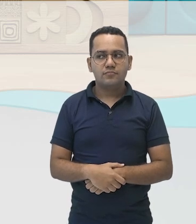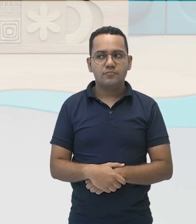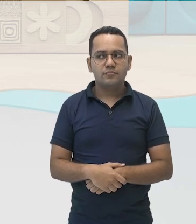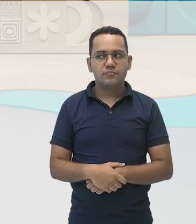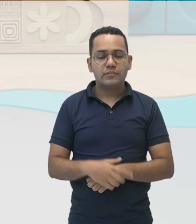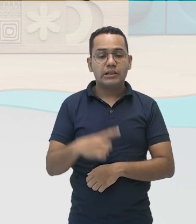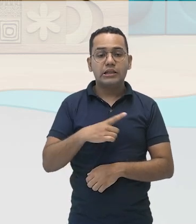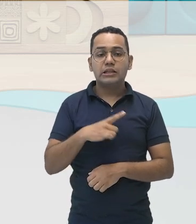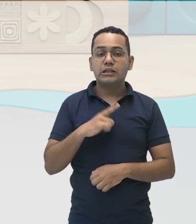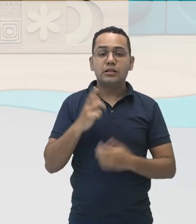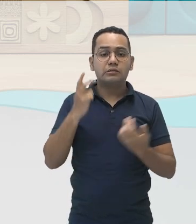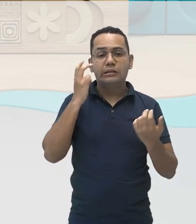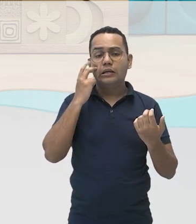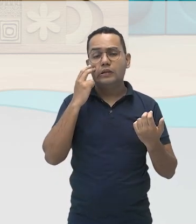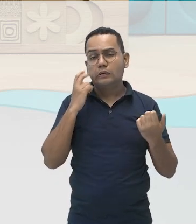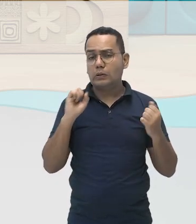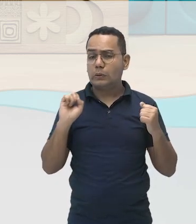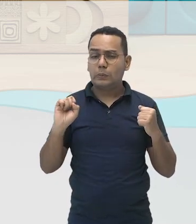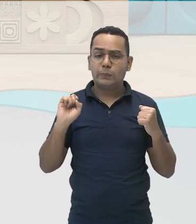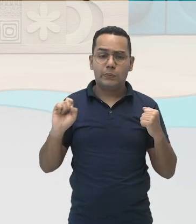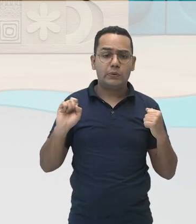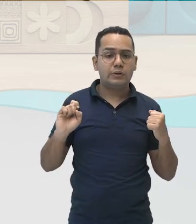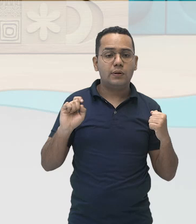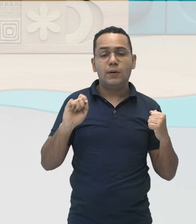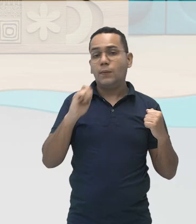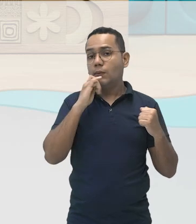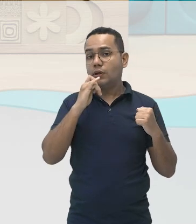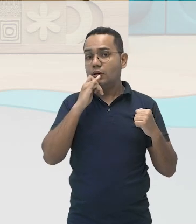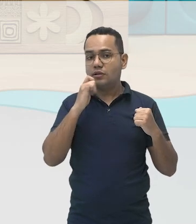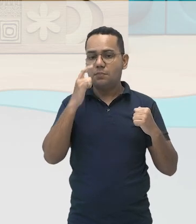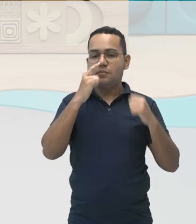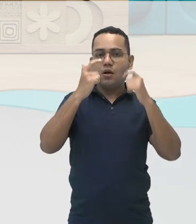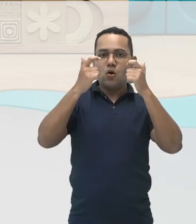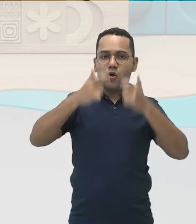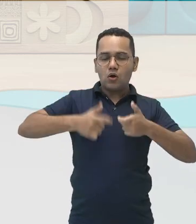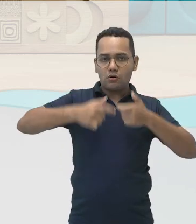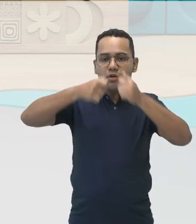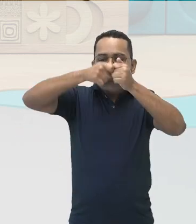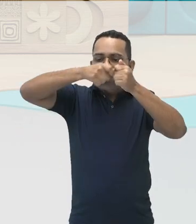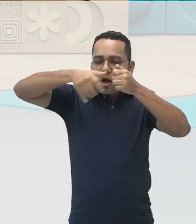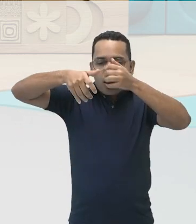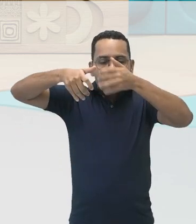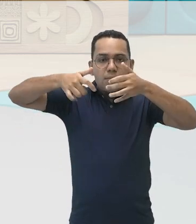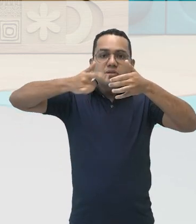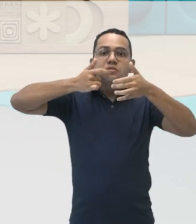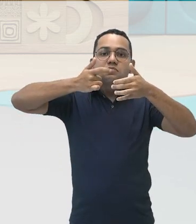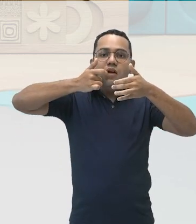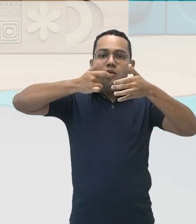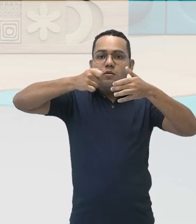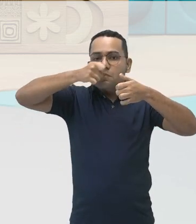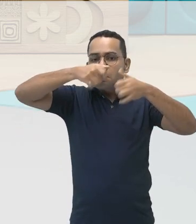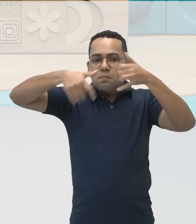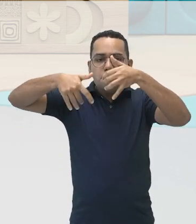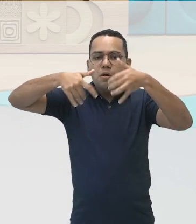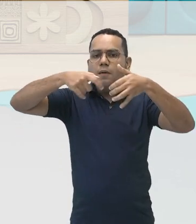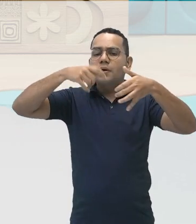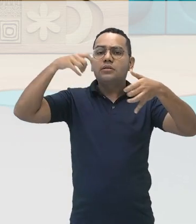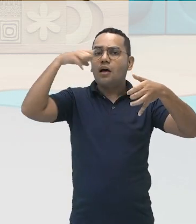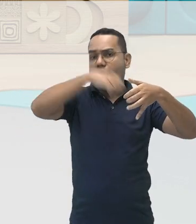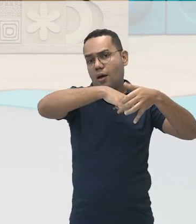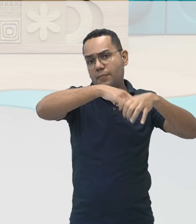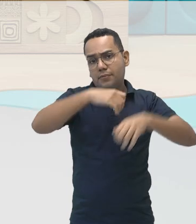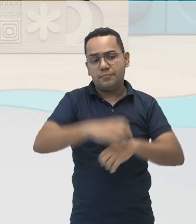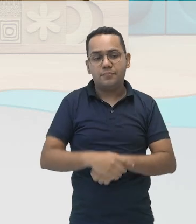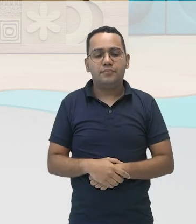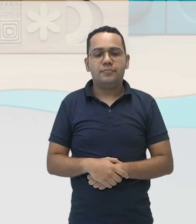maneira natural, por exemplo, através de uma vasodilatação dessa região, né? Fazendo com que esse fluxo sanguíneo seja mais intenso,